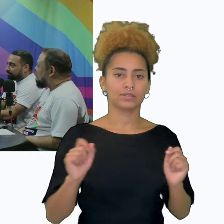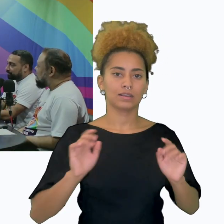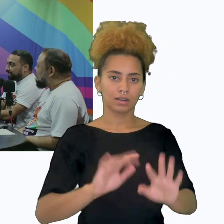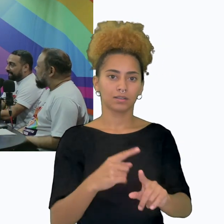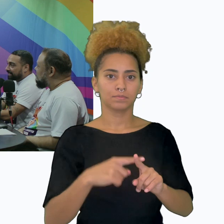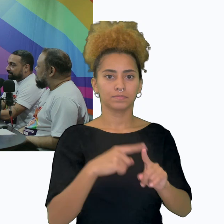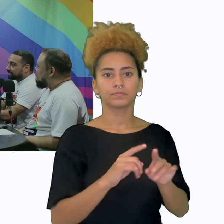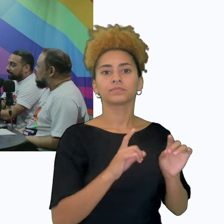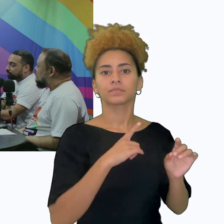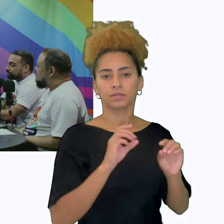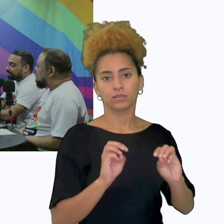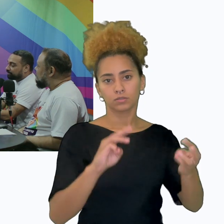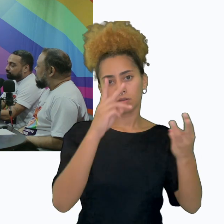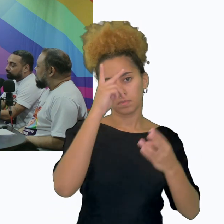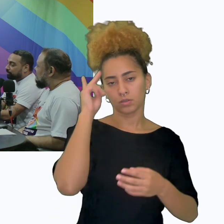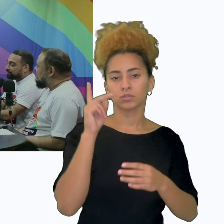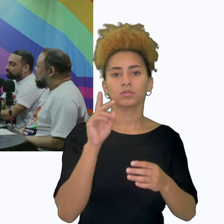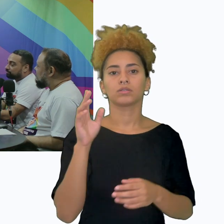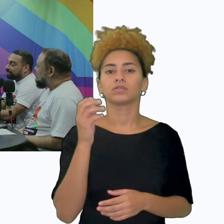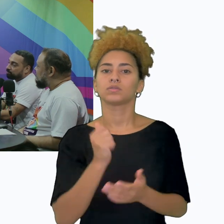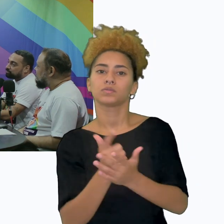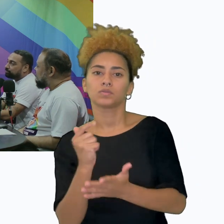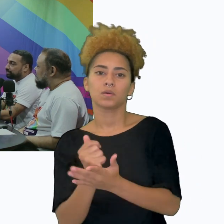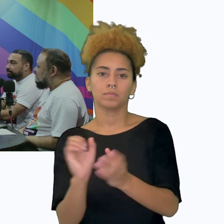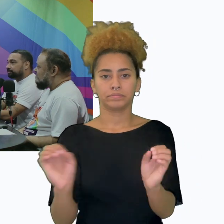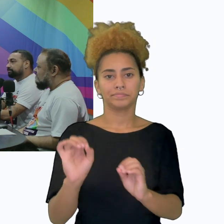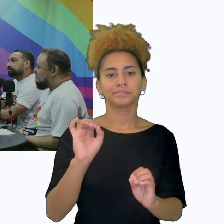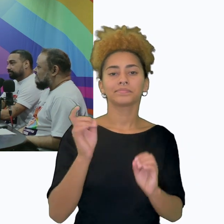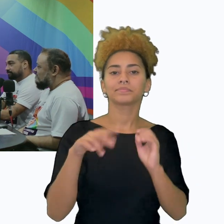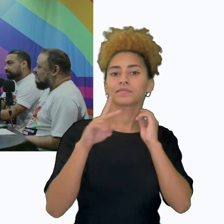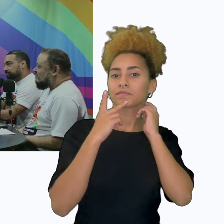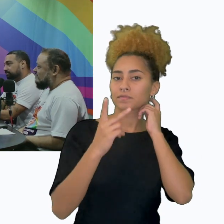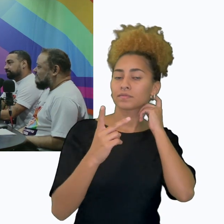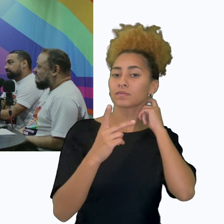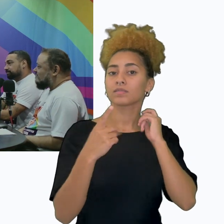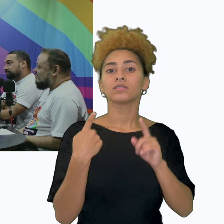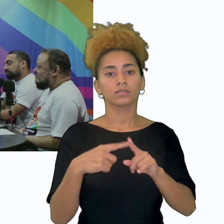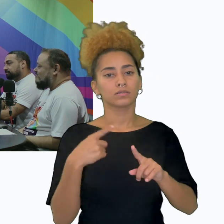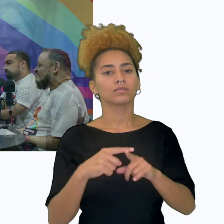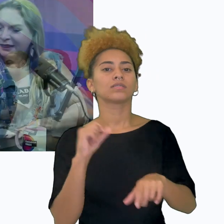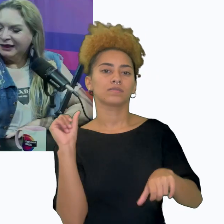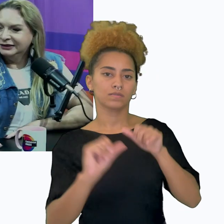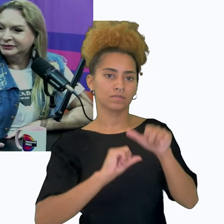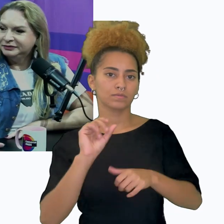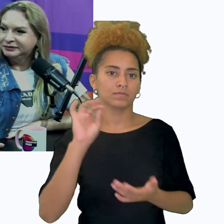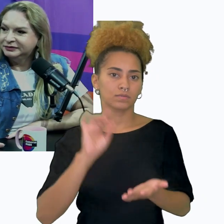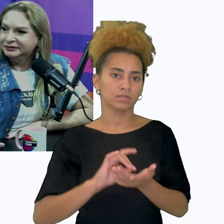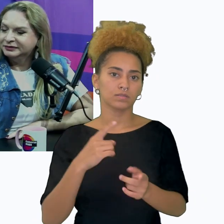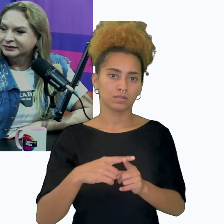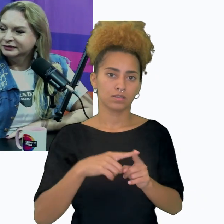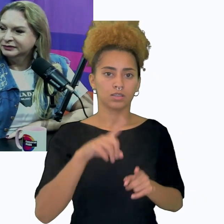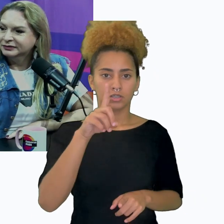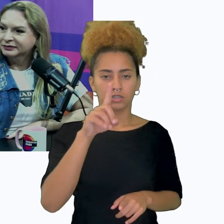funcionamento da casa, que enquanto tá vendo o show a pessoa não tá consumindo. Não. Mas sabe por quê? Porque é isso que teve uma transformação muito